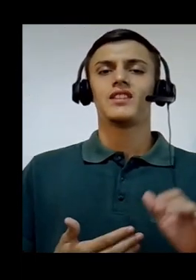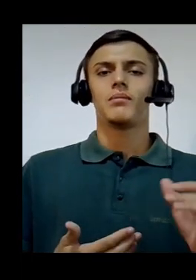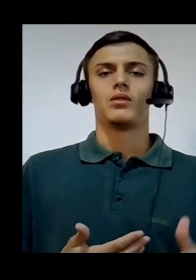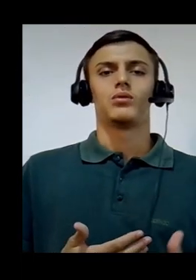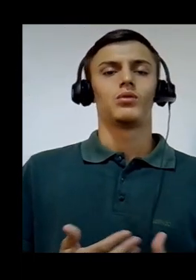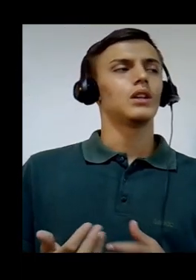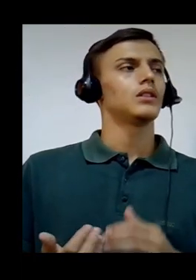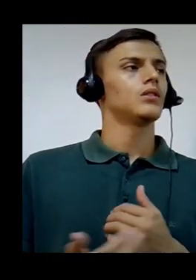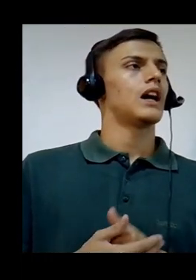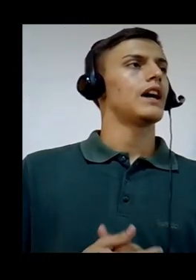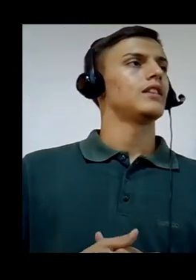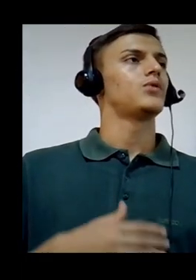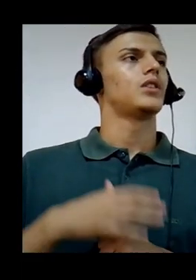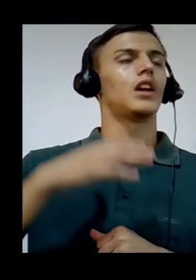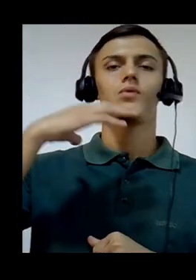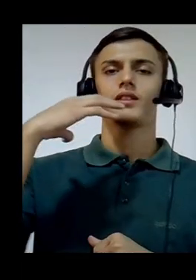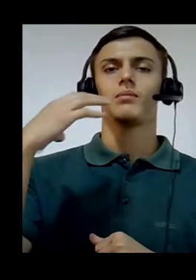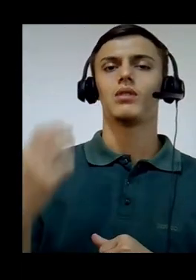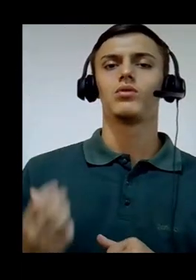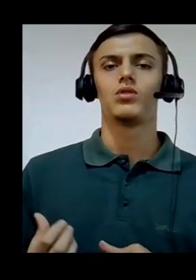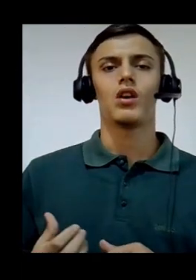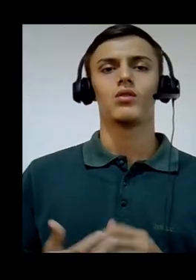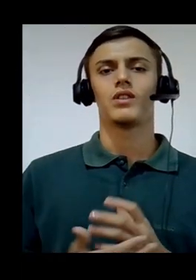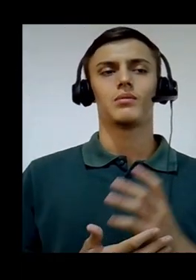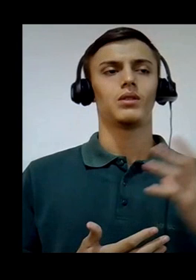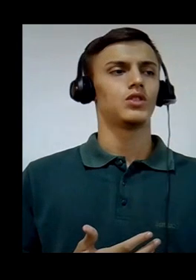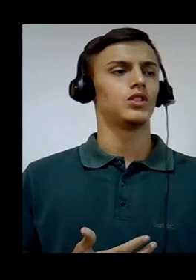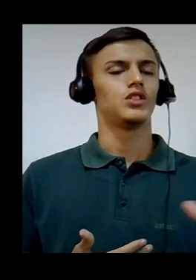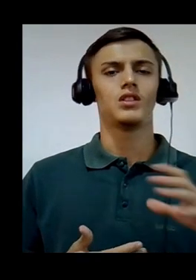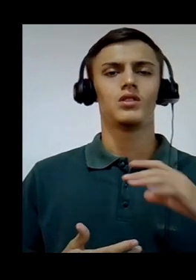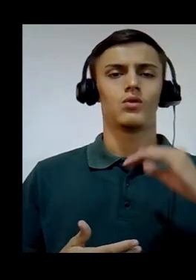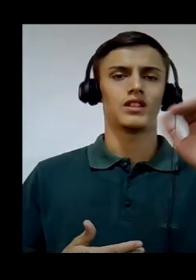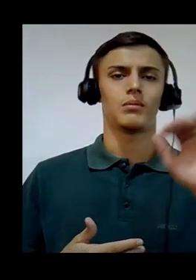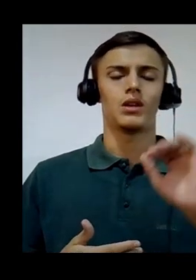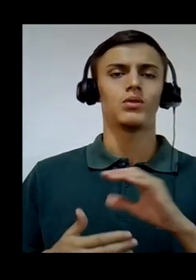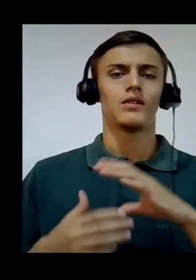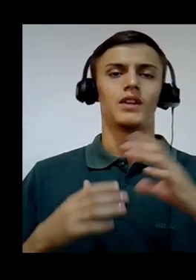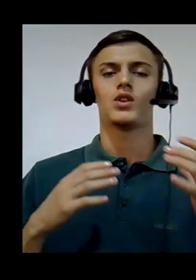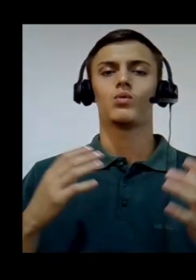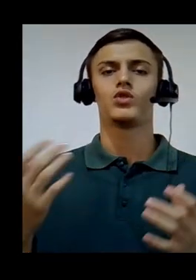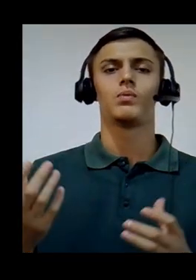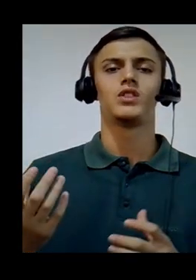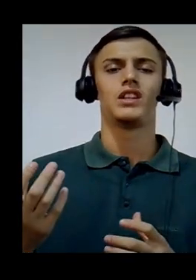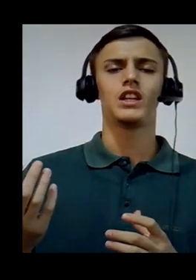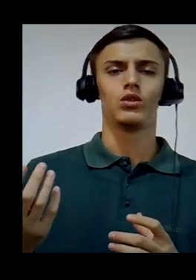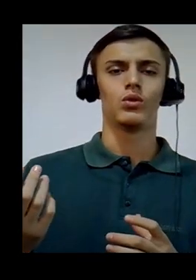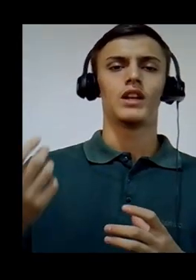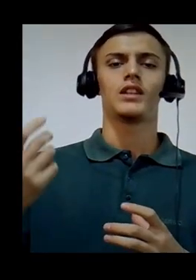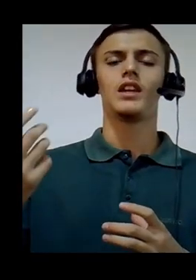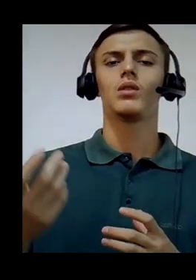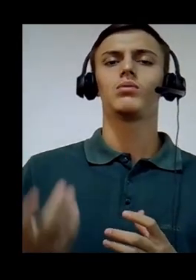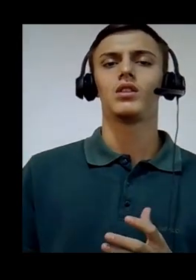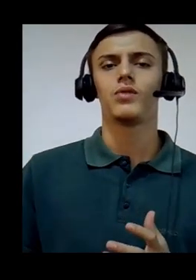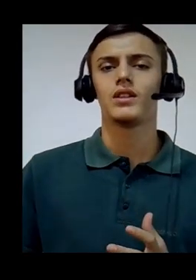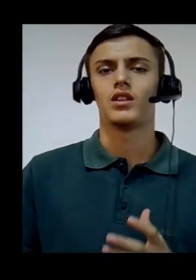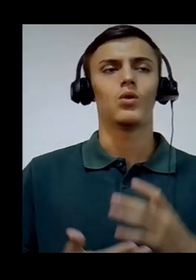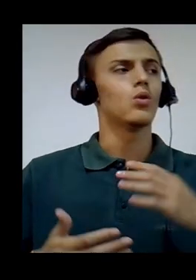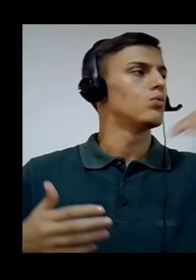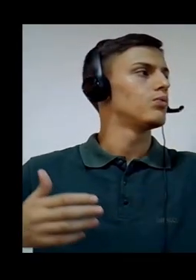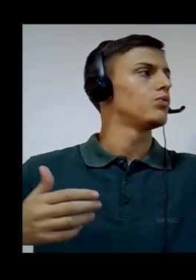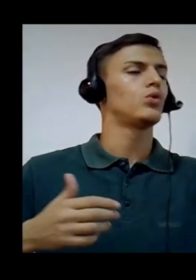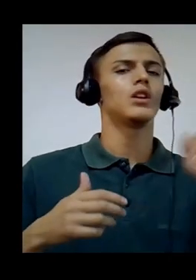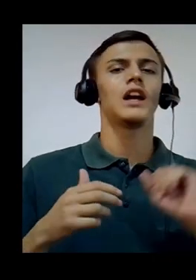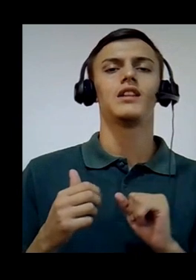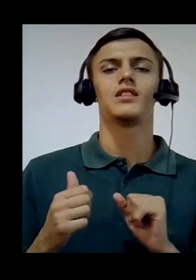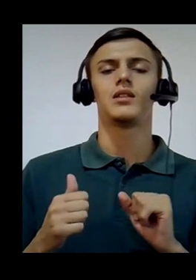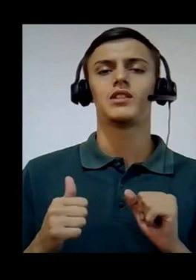Parte de vazamento. Estou andando na área, identifiquei um vazamento de óleo, um vazamento de diesel, um vazamento, né, de algum tipo de líquido. O que que eu tenho que fazer?